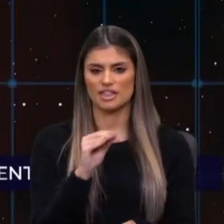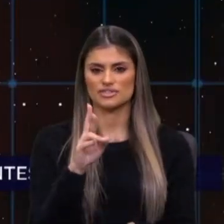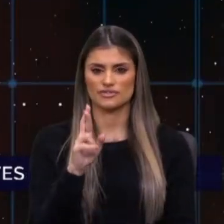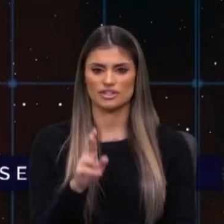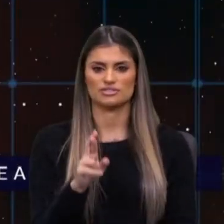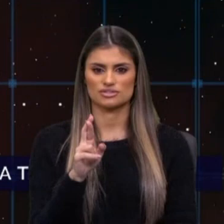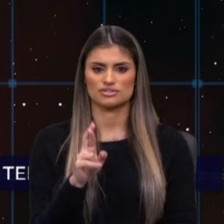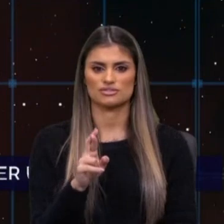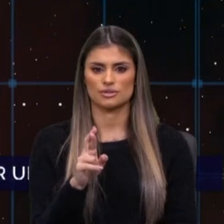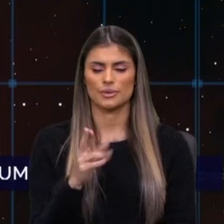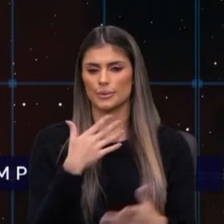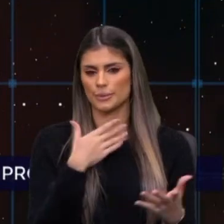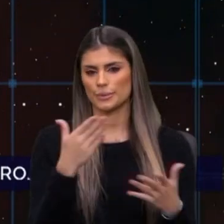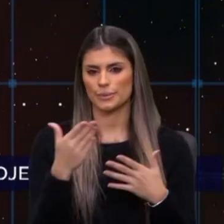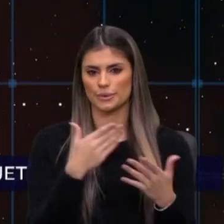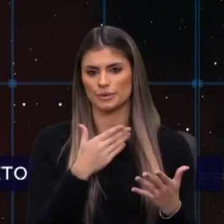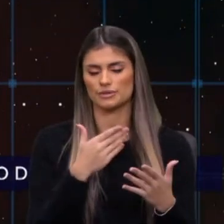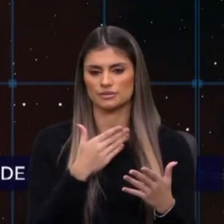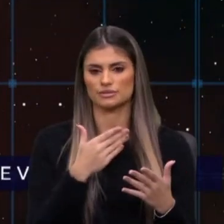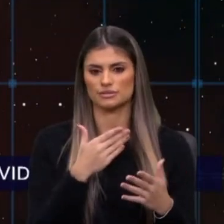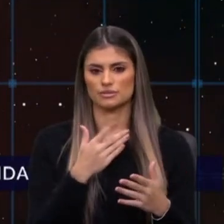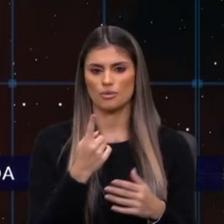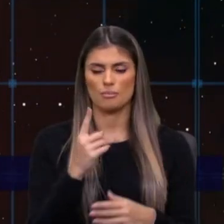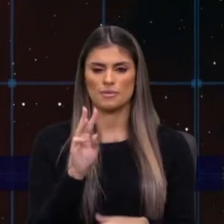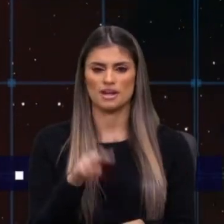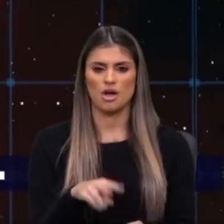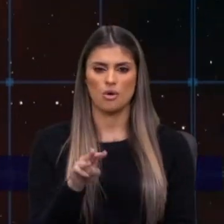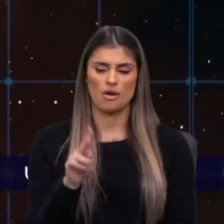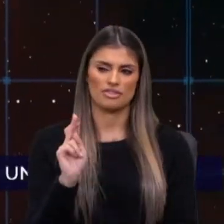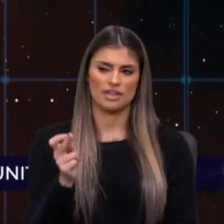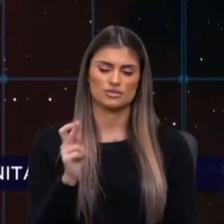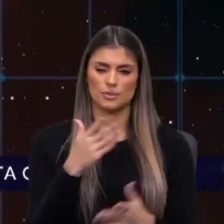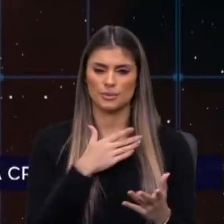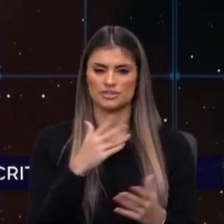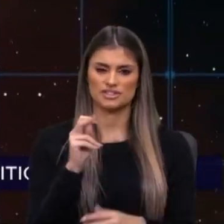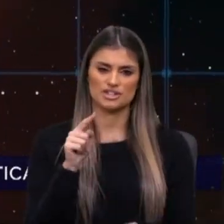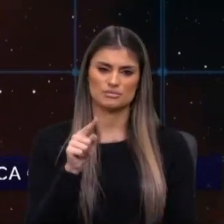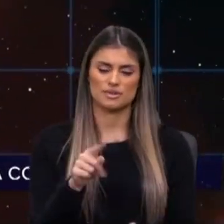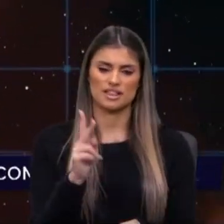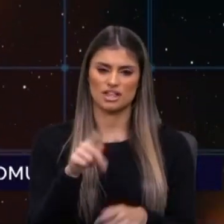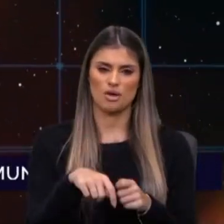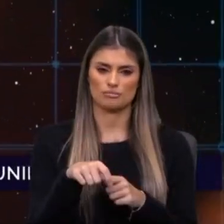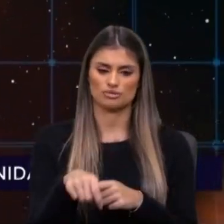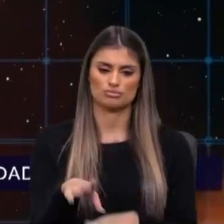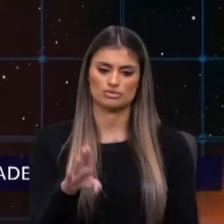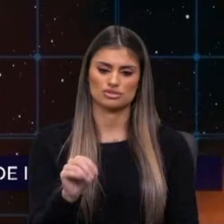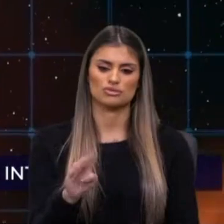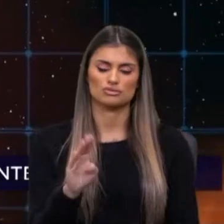massa do nosso Sol num período de 1 milhão de anos e com ventos até 3.000 km por segundo.